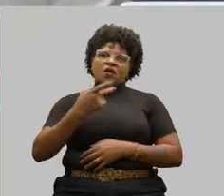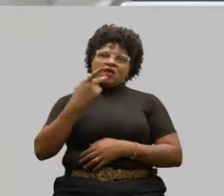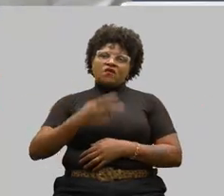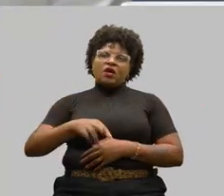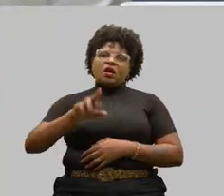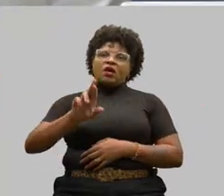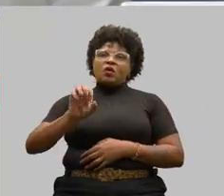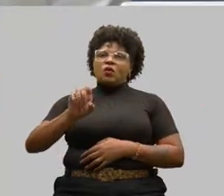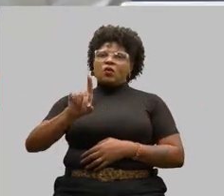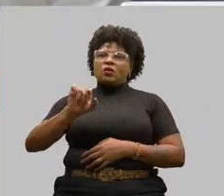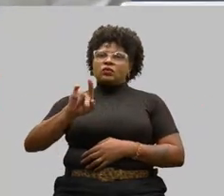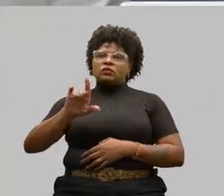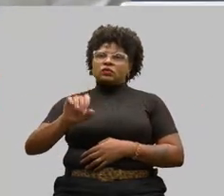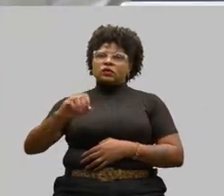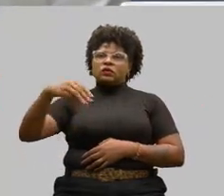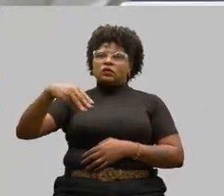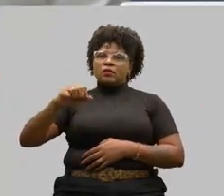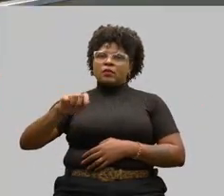Barbosa